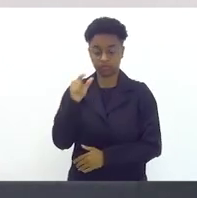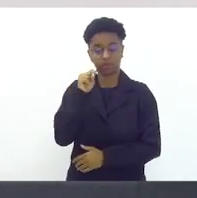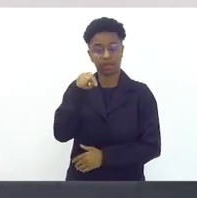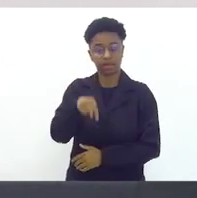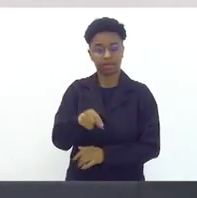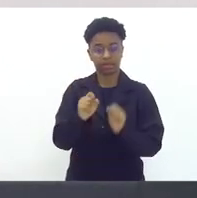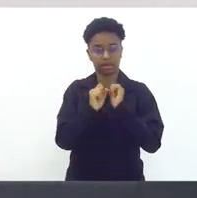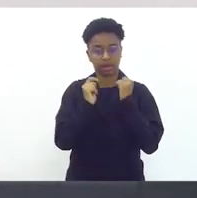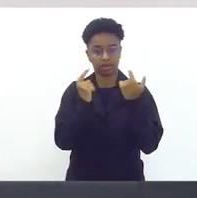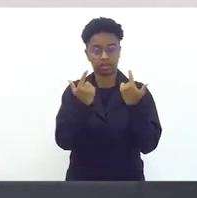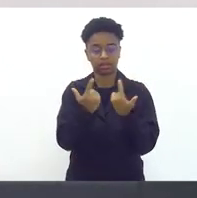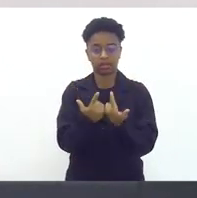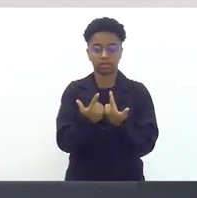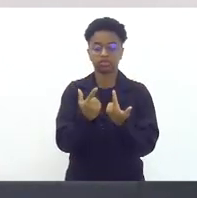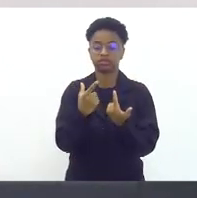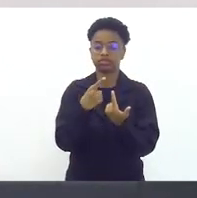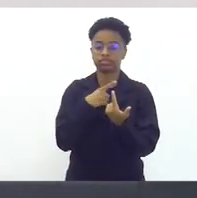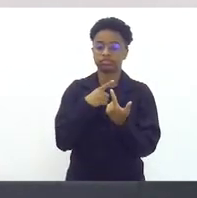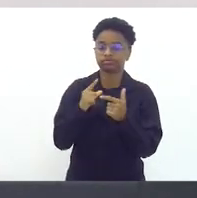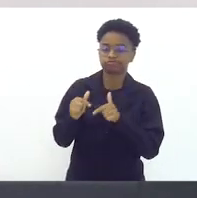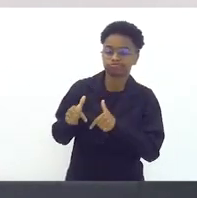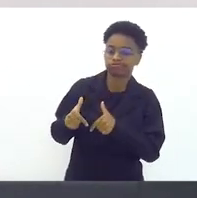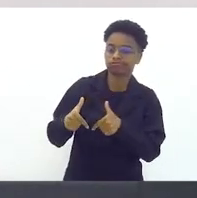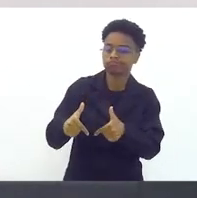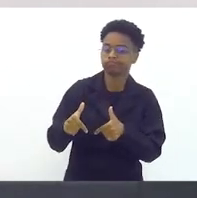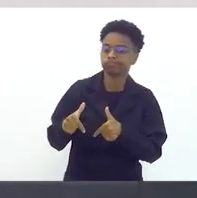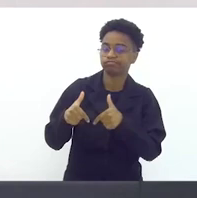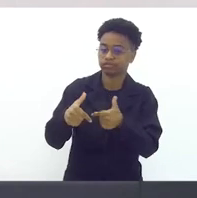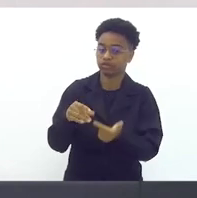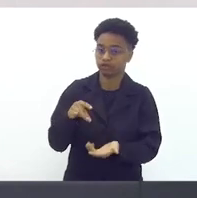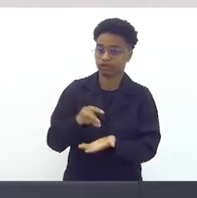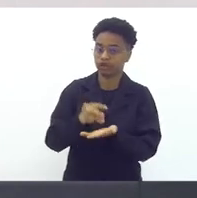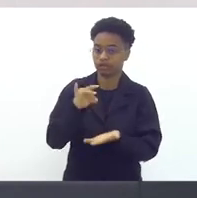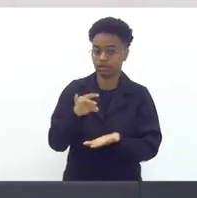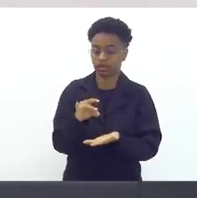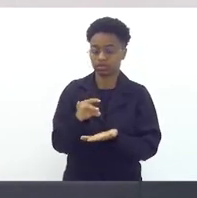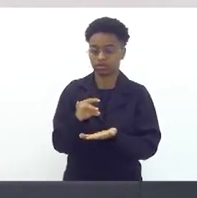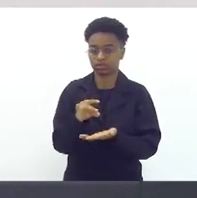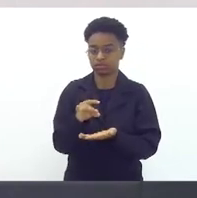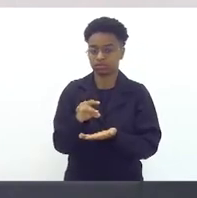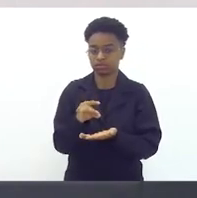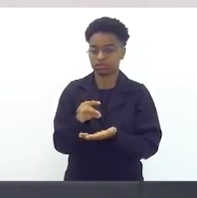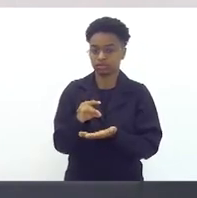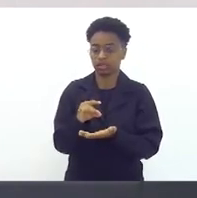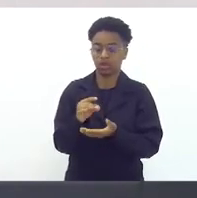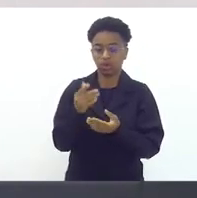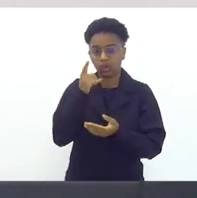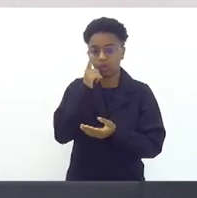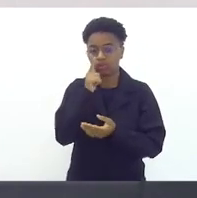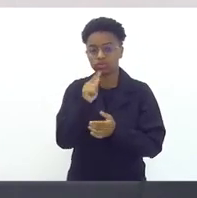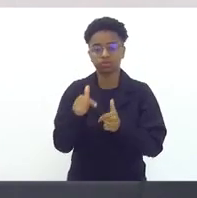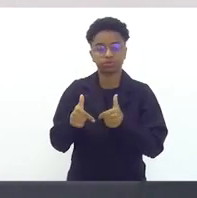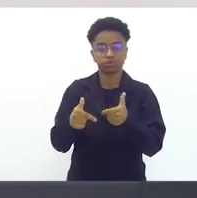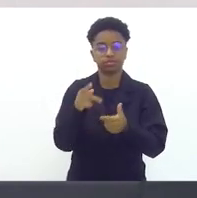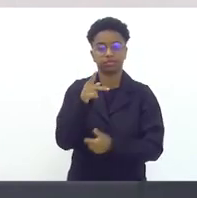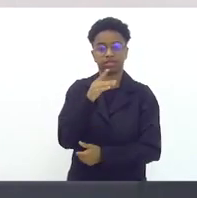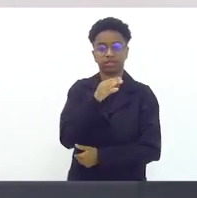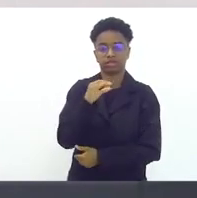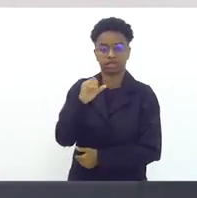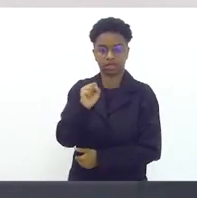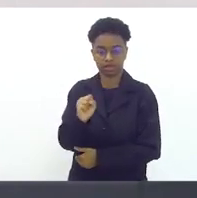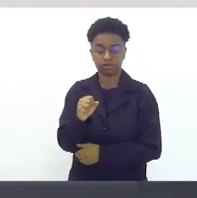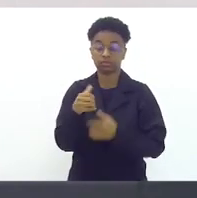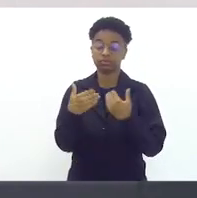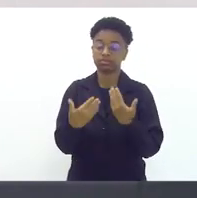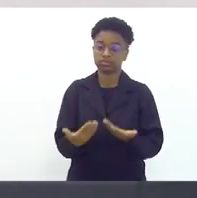Lei tivesse uma atuação para da efetividade ao PCCS. Temos que registrar aqui também